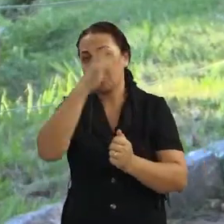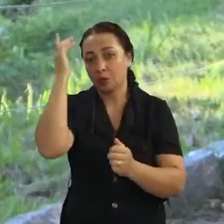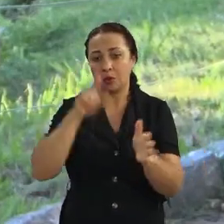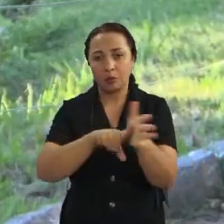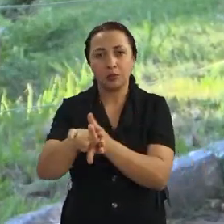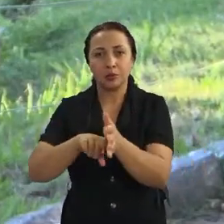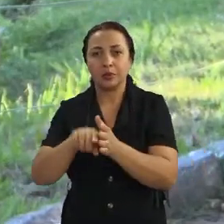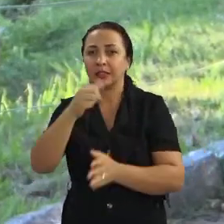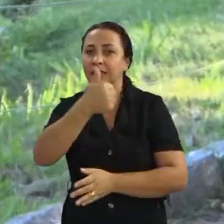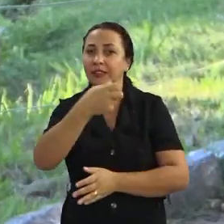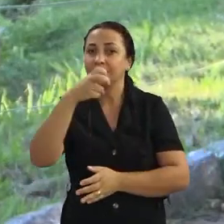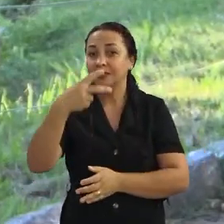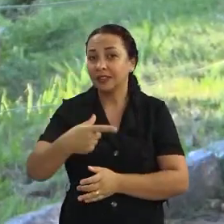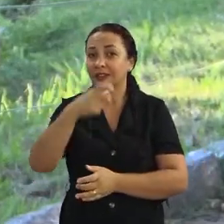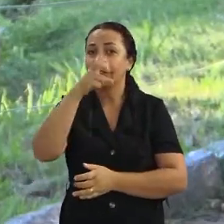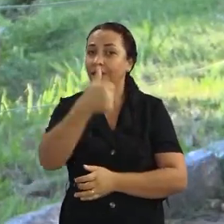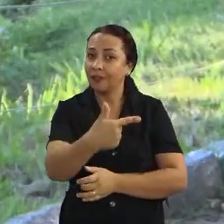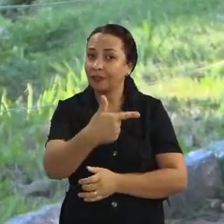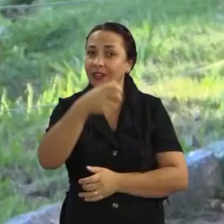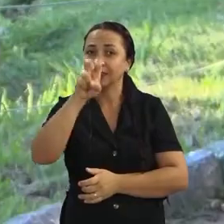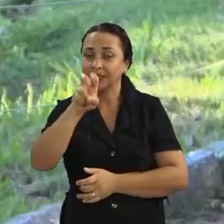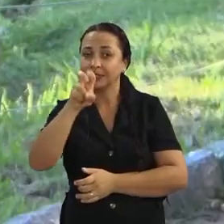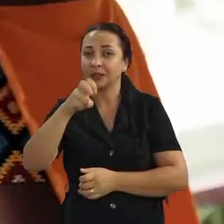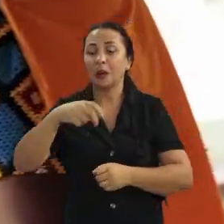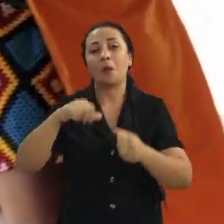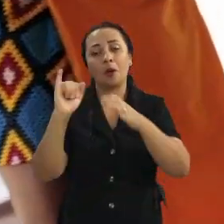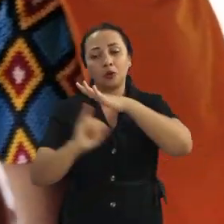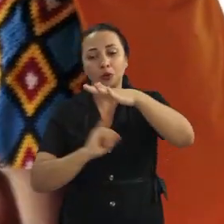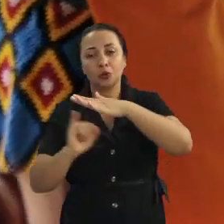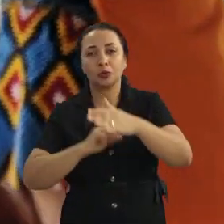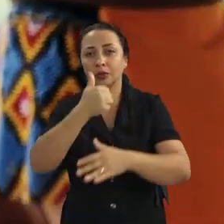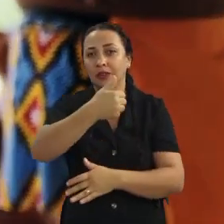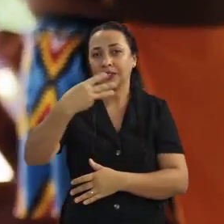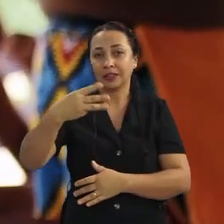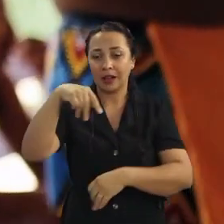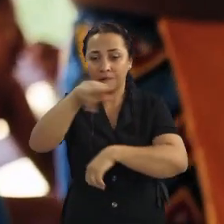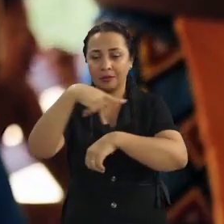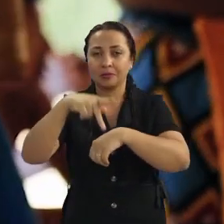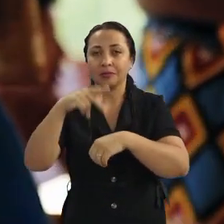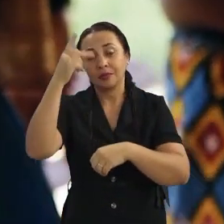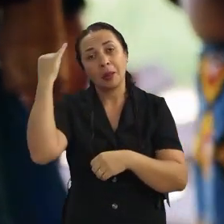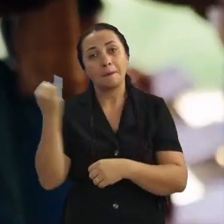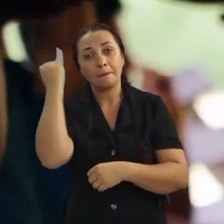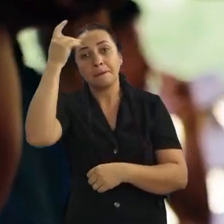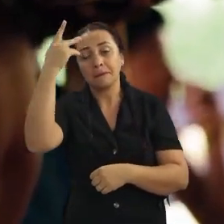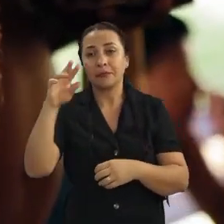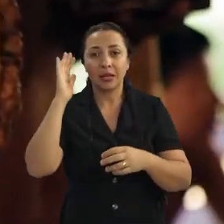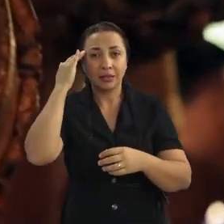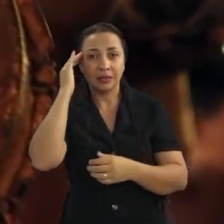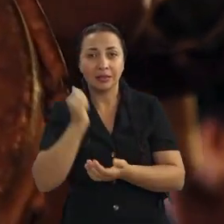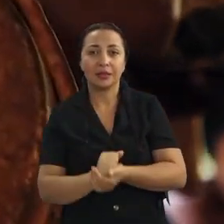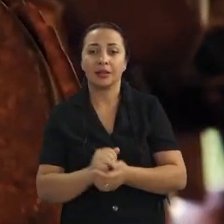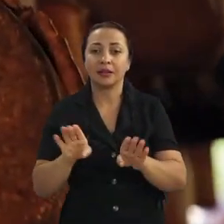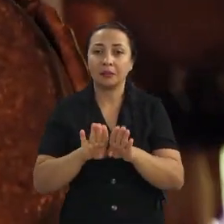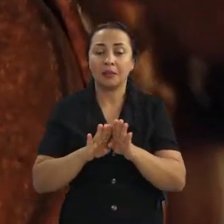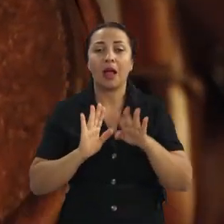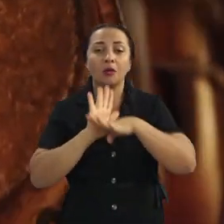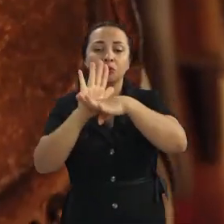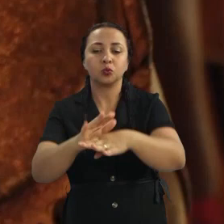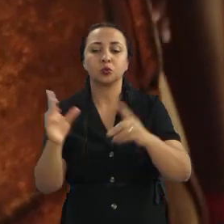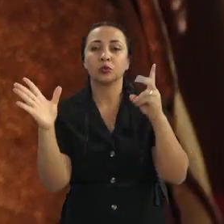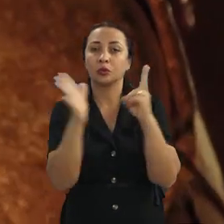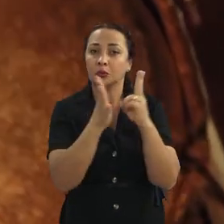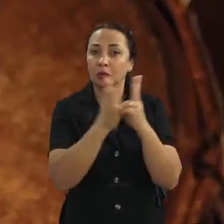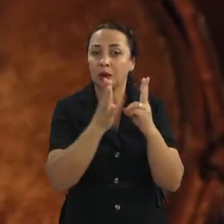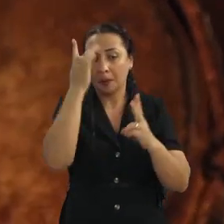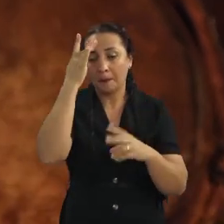de 25 instituições de 13 países uma pesquisa para entender a contribuição dos territórios indígenas